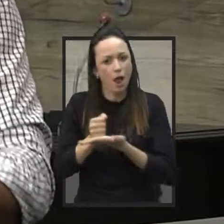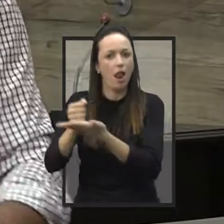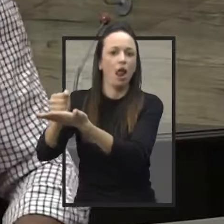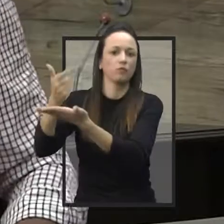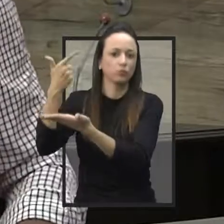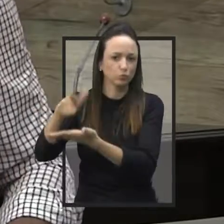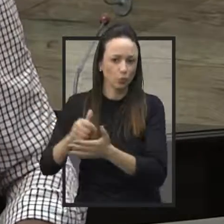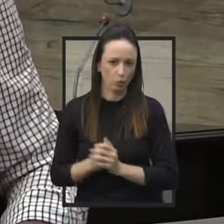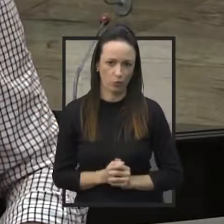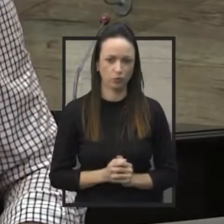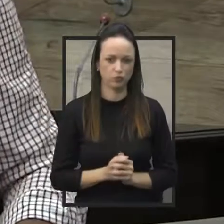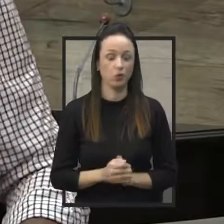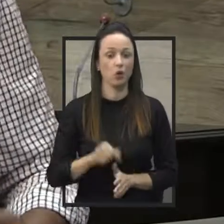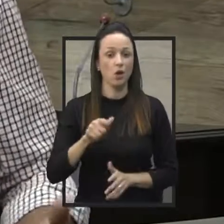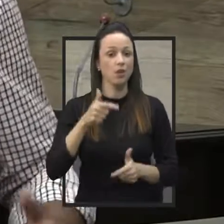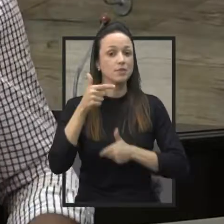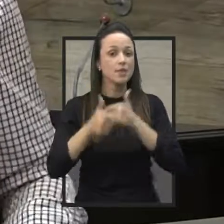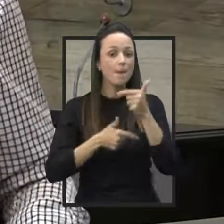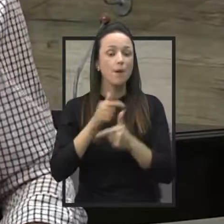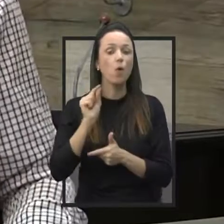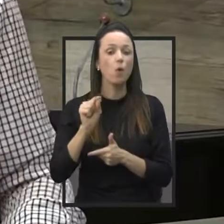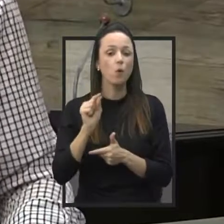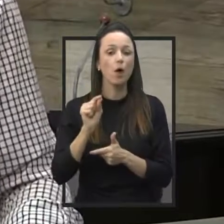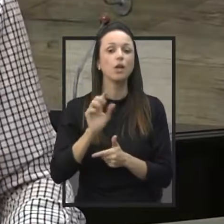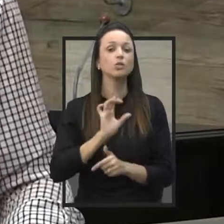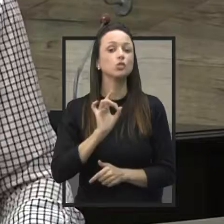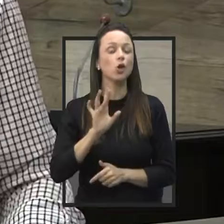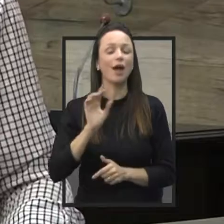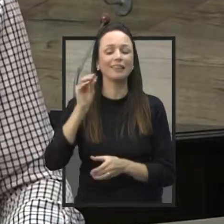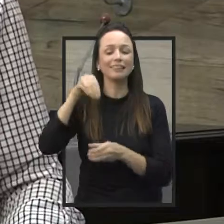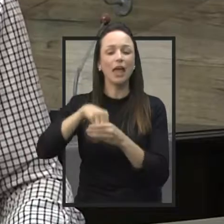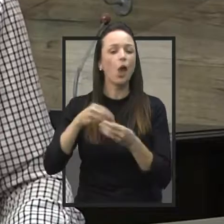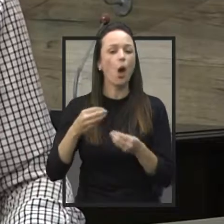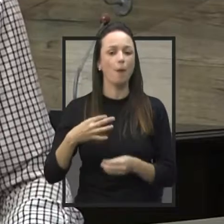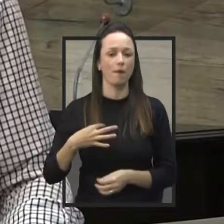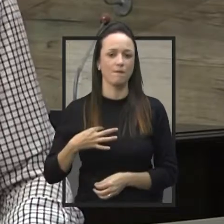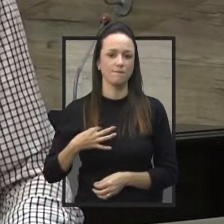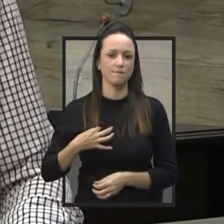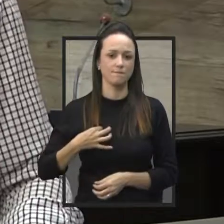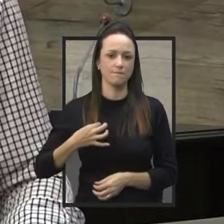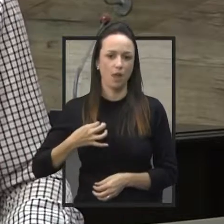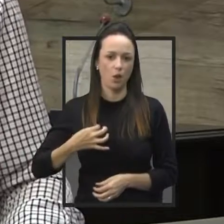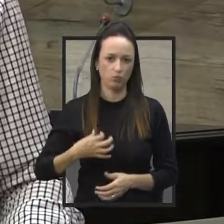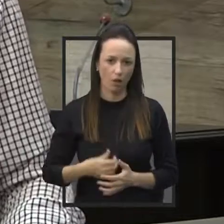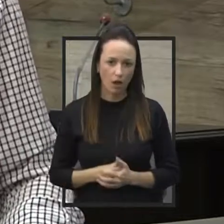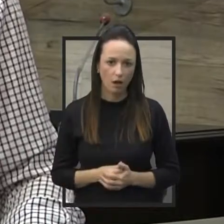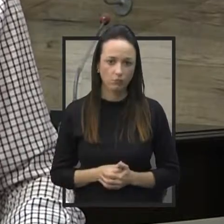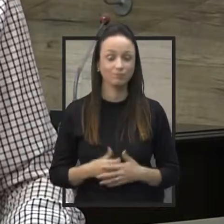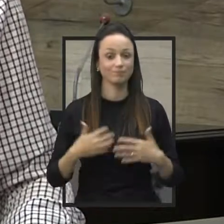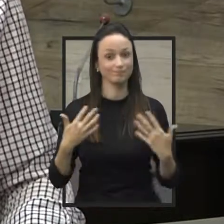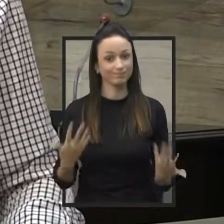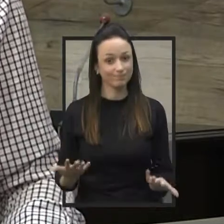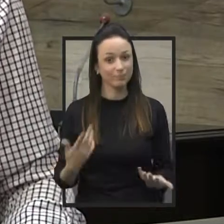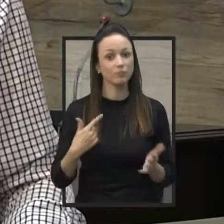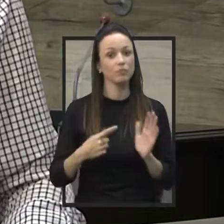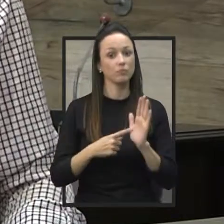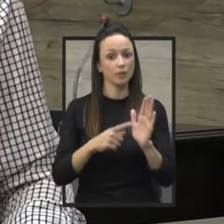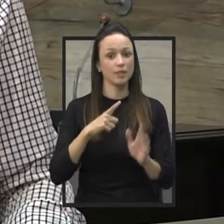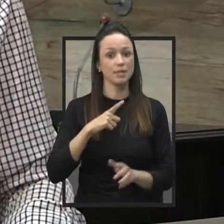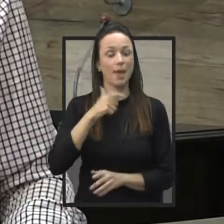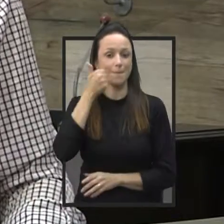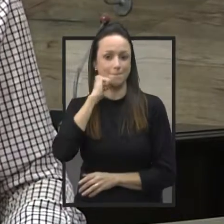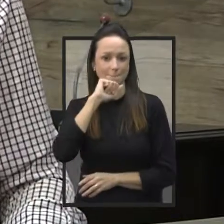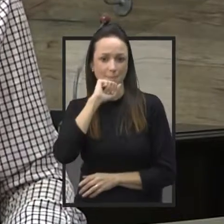trabalho hoje, boa parte dele é executado por voluntários ali dentro. Eu gosto de enfatizar que existe uma mãe e